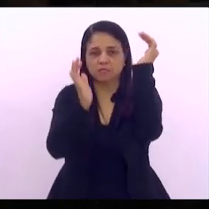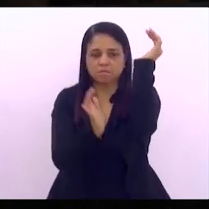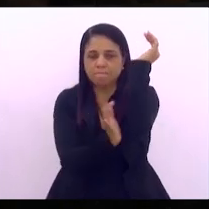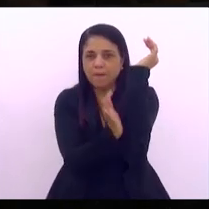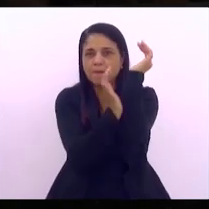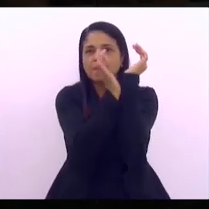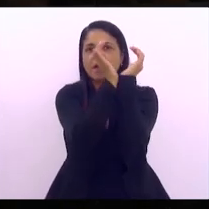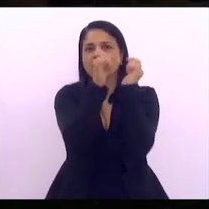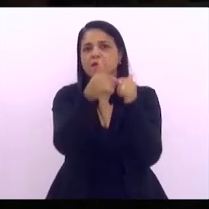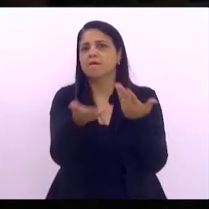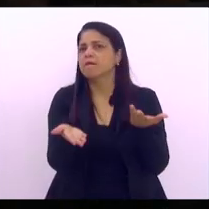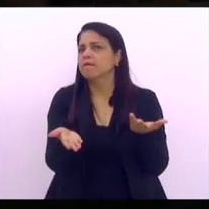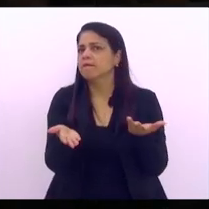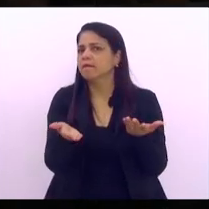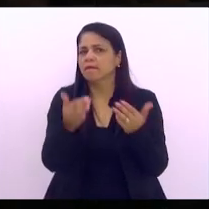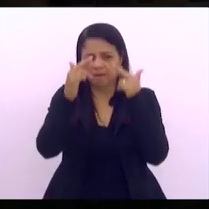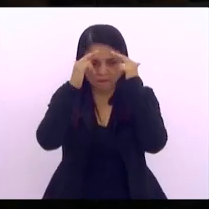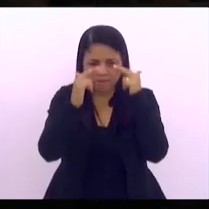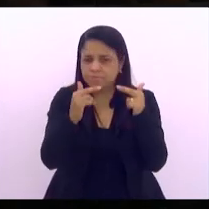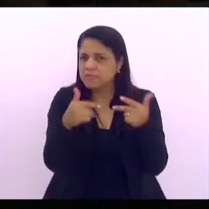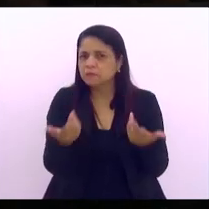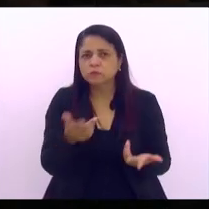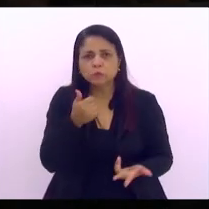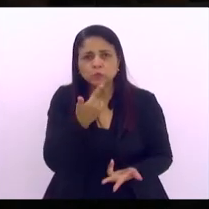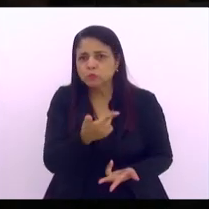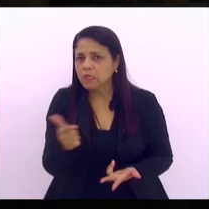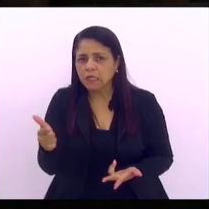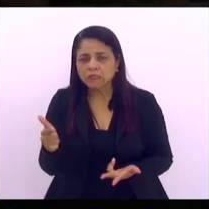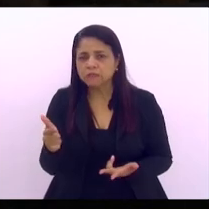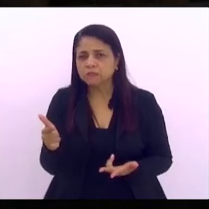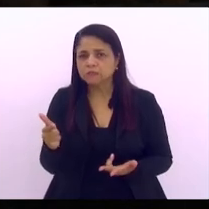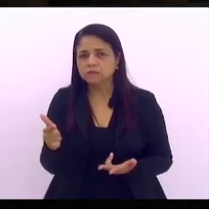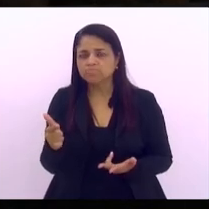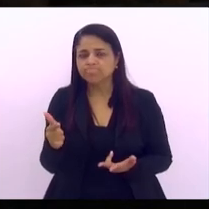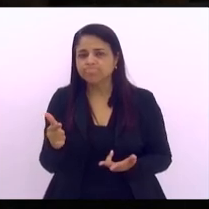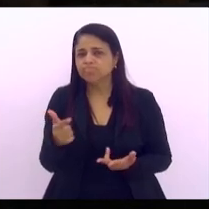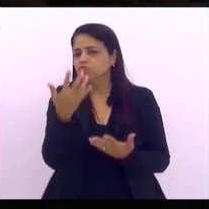Começando por aí, porque é